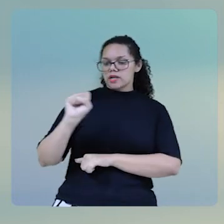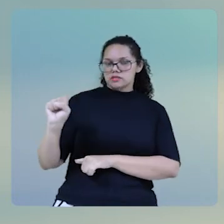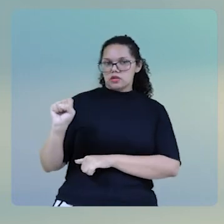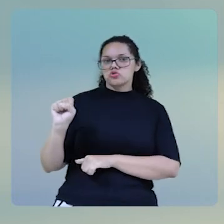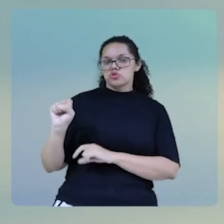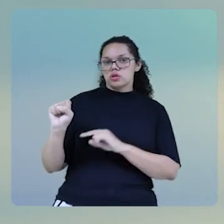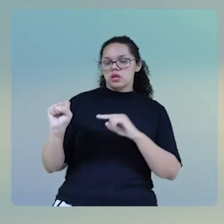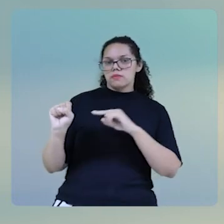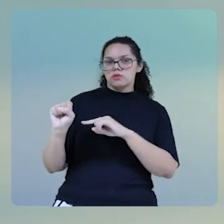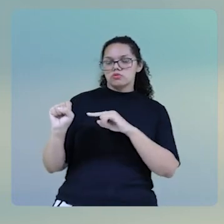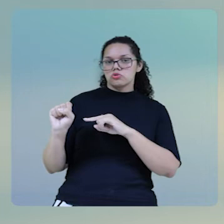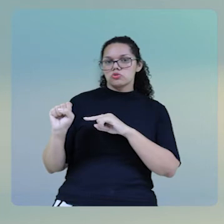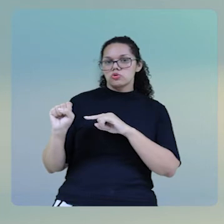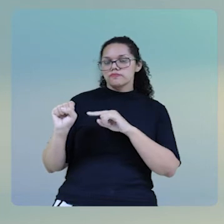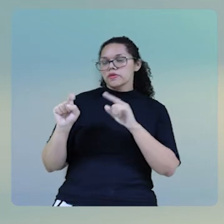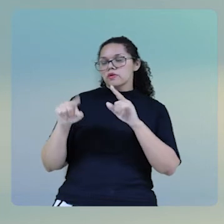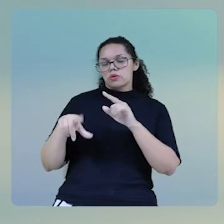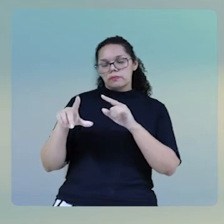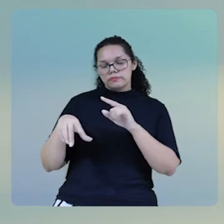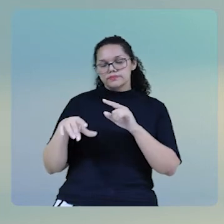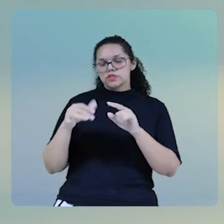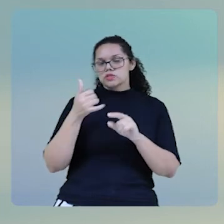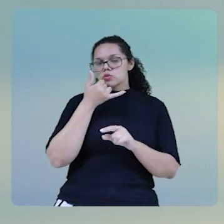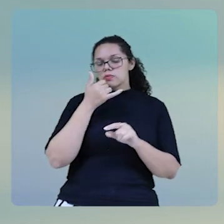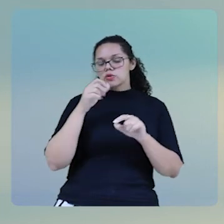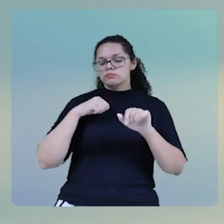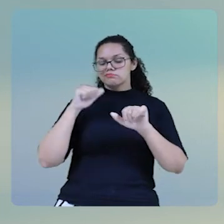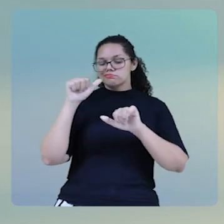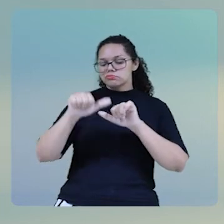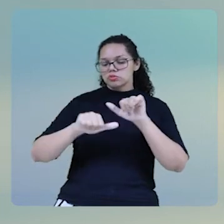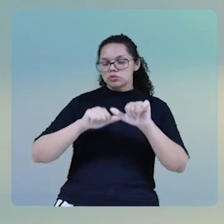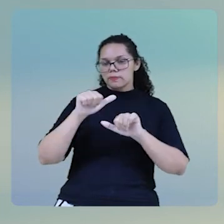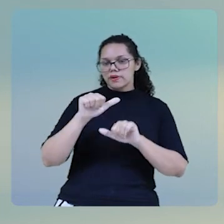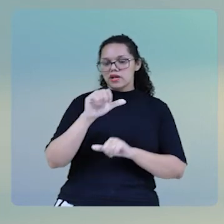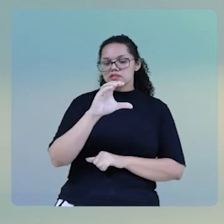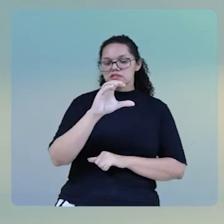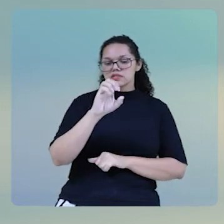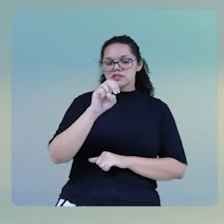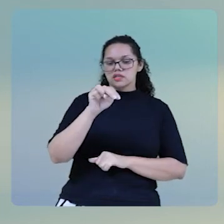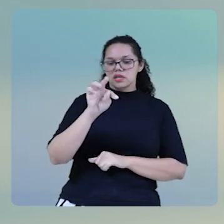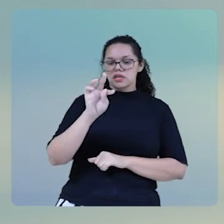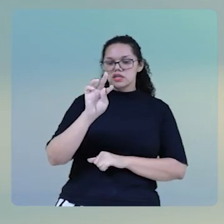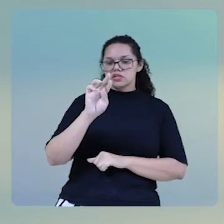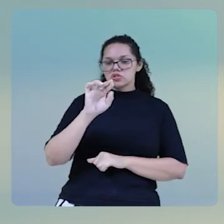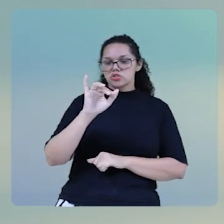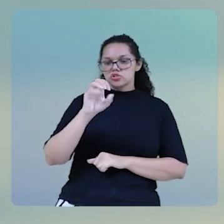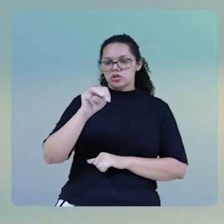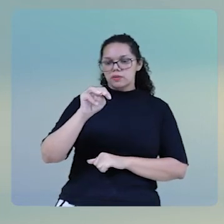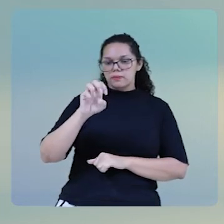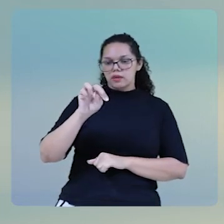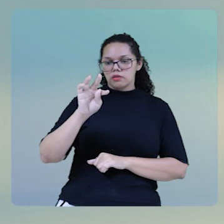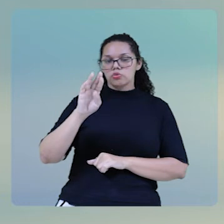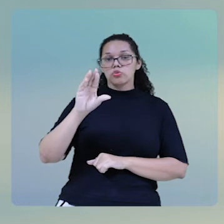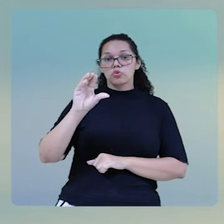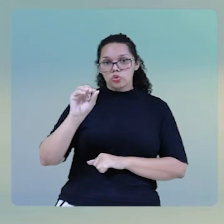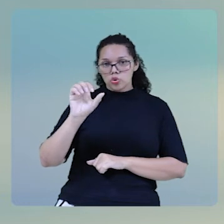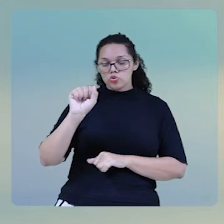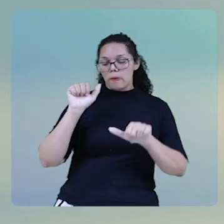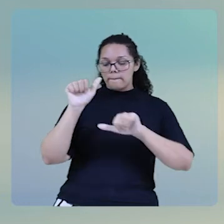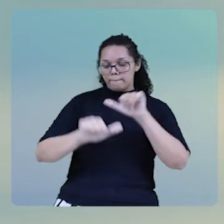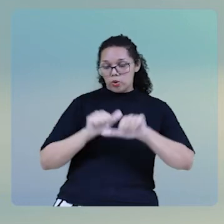para centímetros, isso equivale a 3 centímetros. Acho que está claro. Então, daqui para cá,